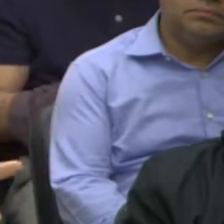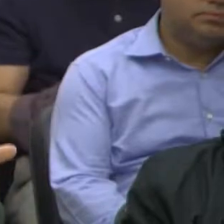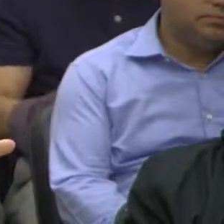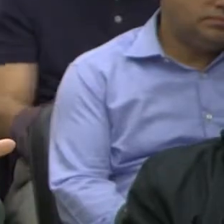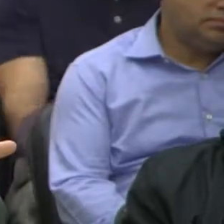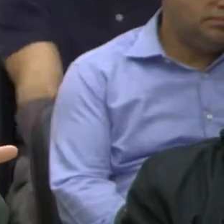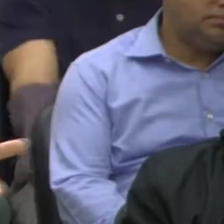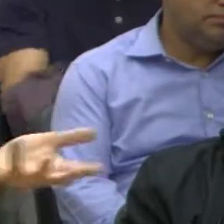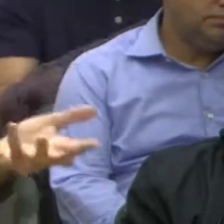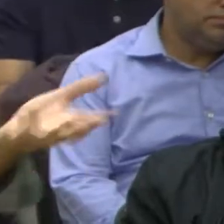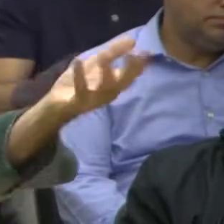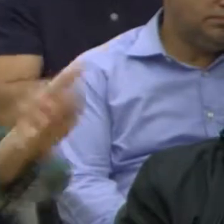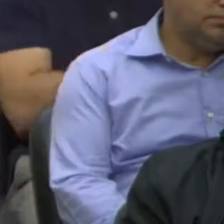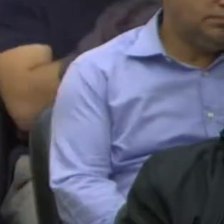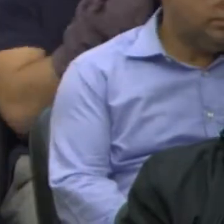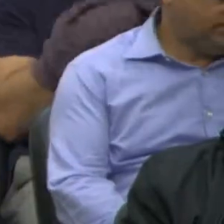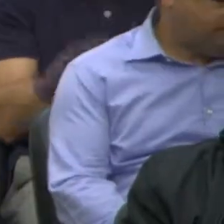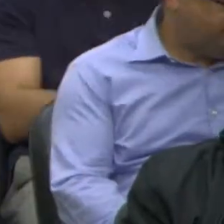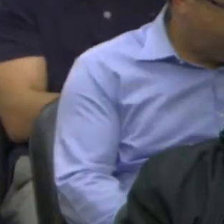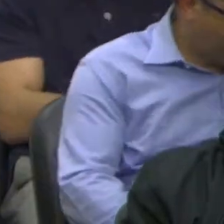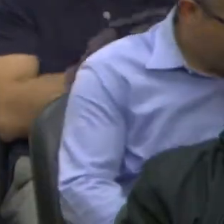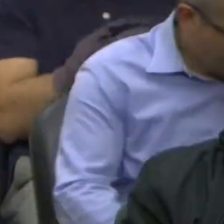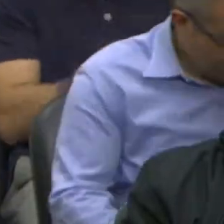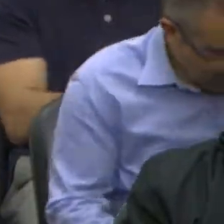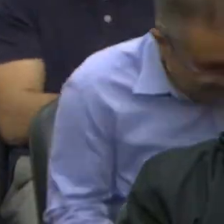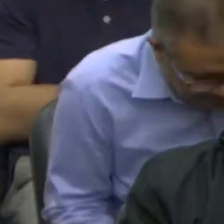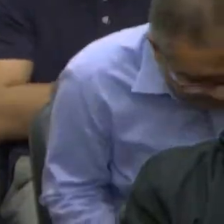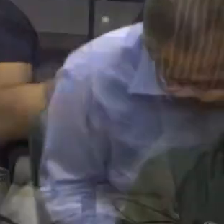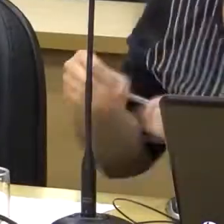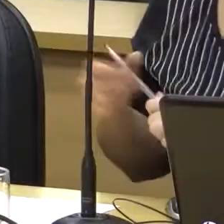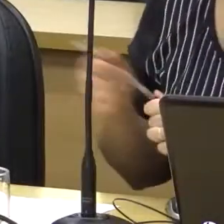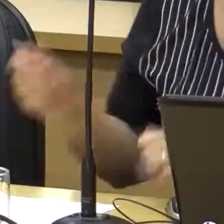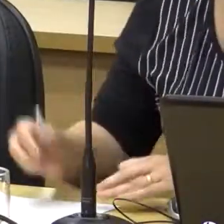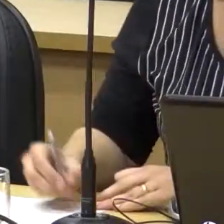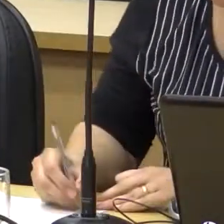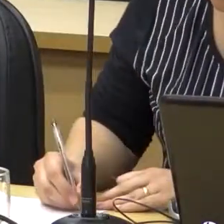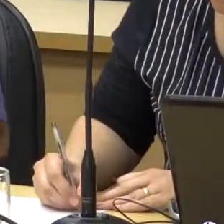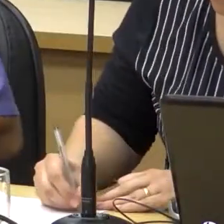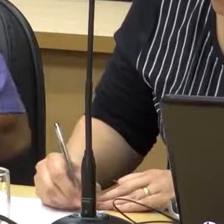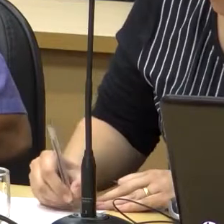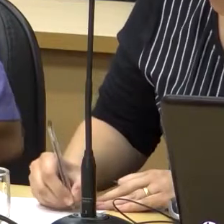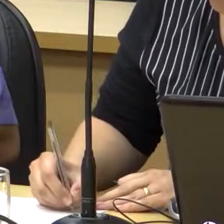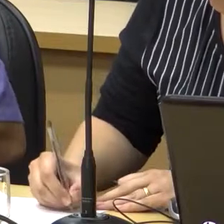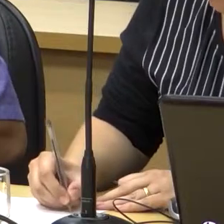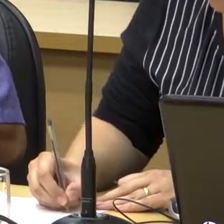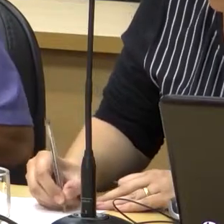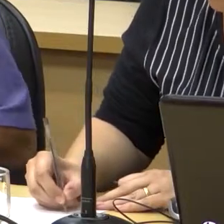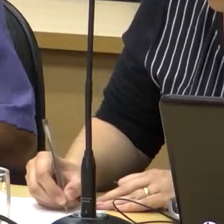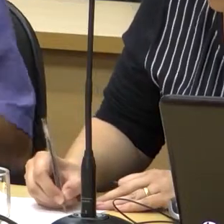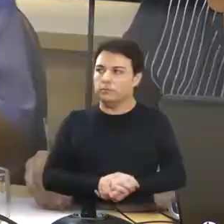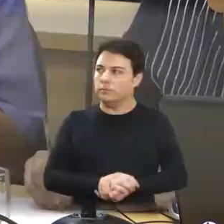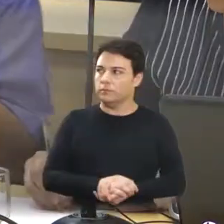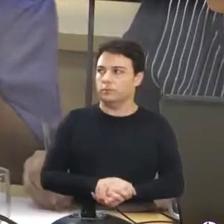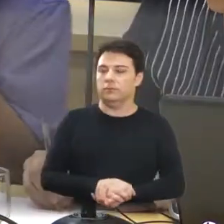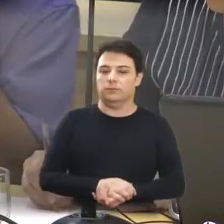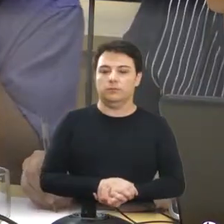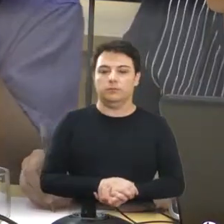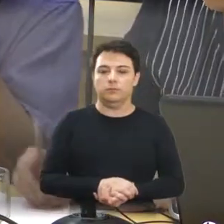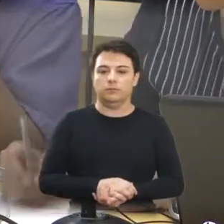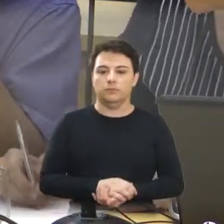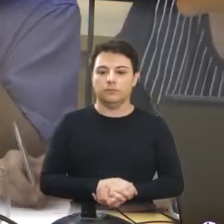ao mesmo tempo. Tá? Então é isso. Obrigado. Obrigado, Rodrigo. Próximo, Zé Olavo.